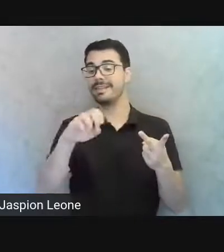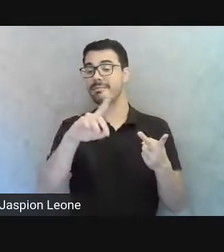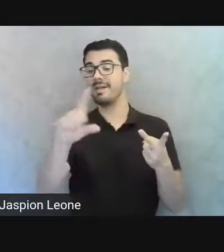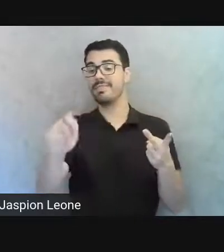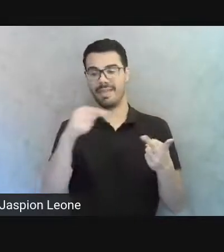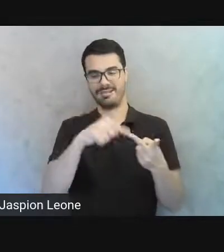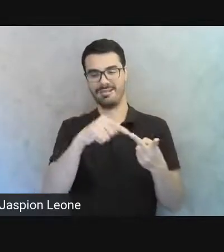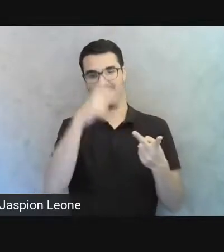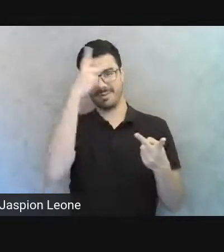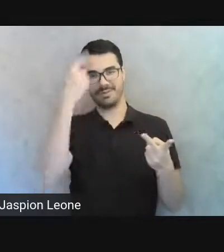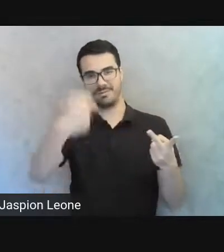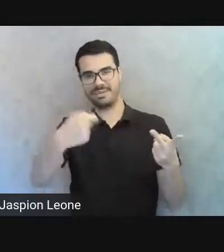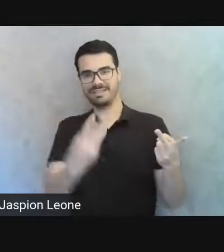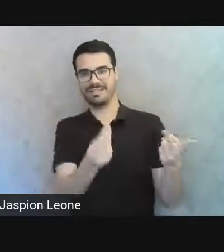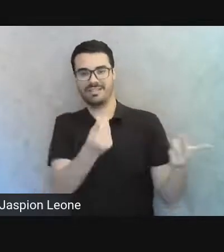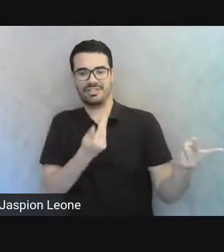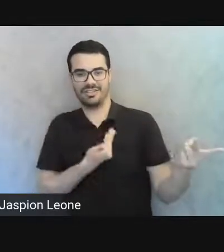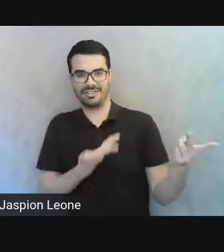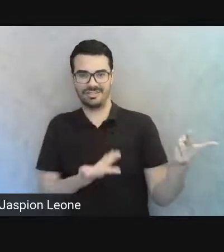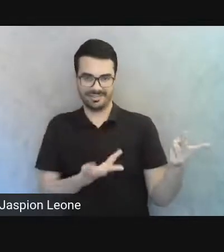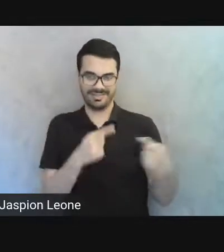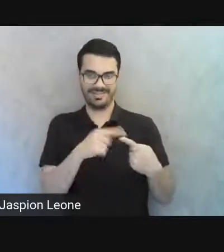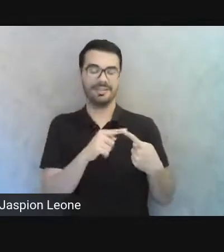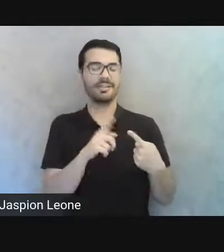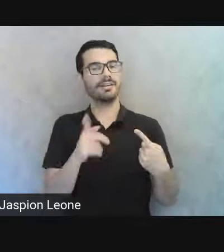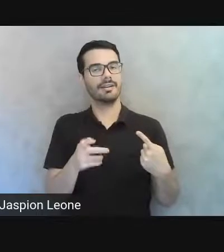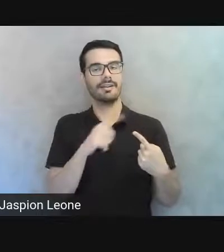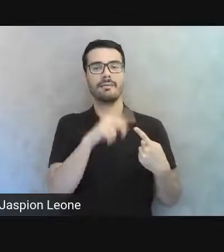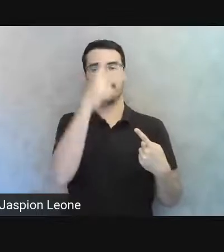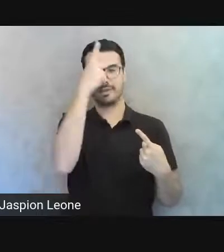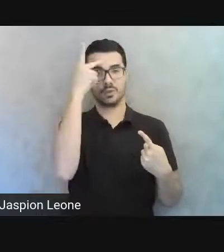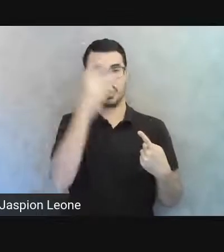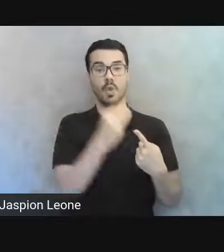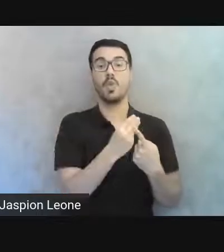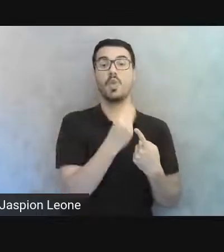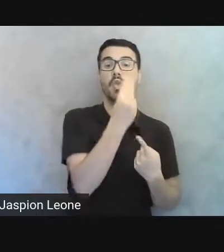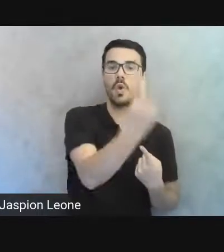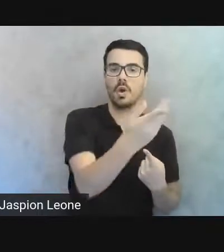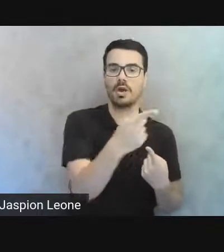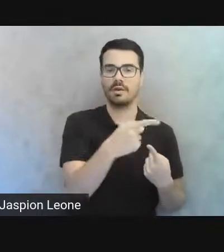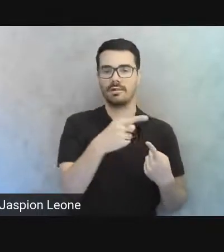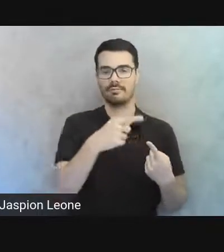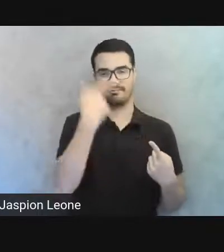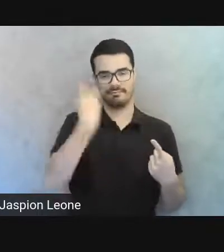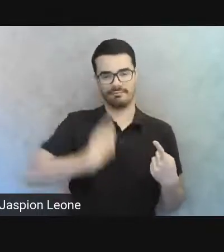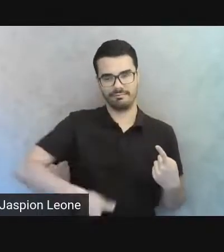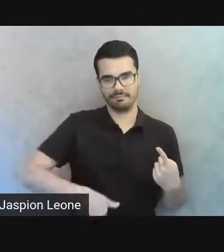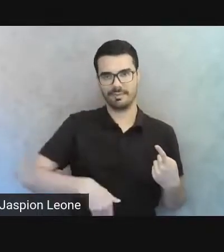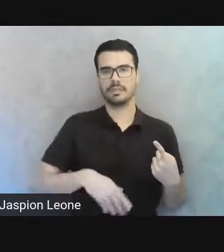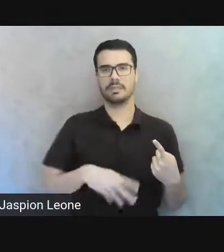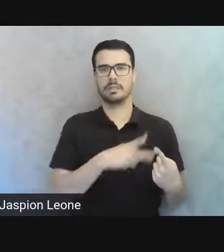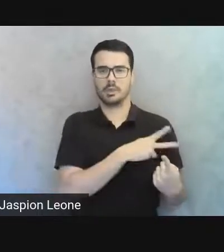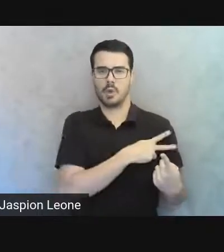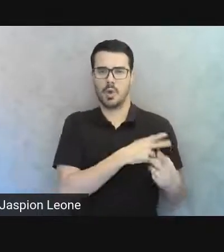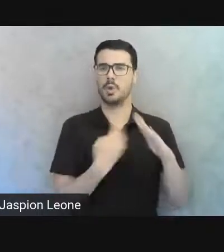peculiar, que é proporcional à renda de quem doa, seja pessoa física, seja jurídica, até 2014,